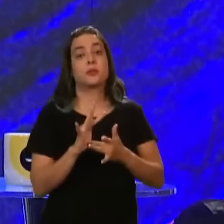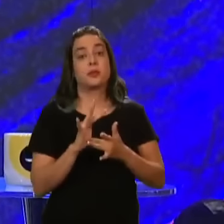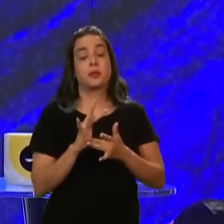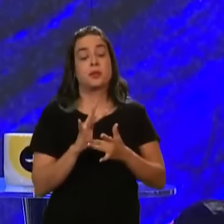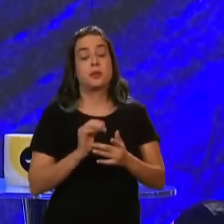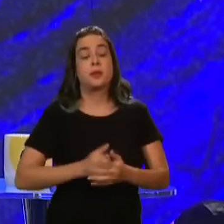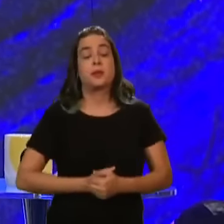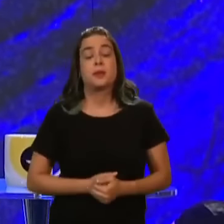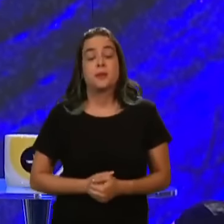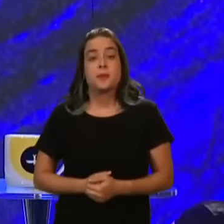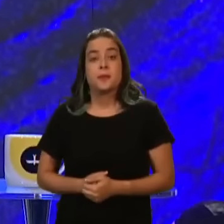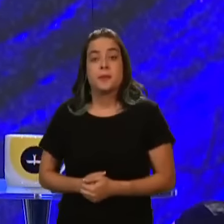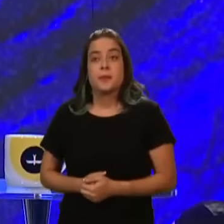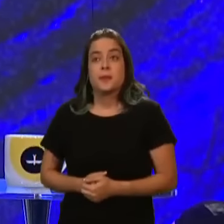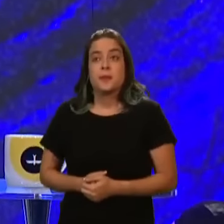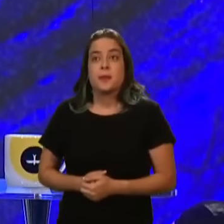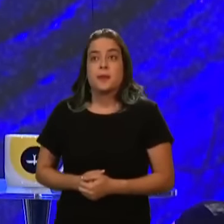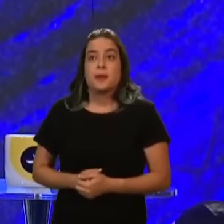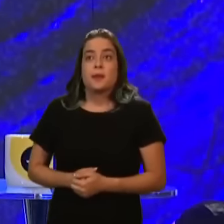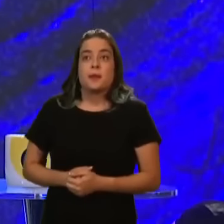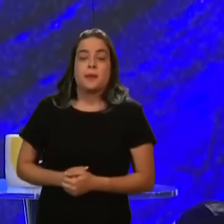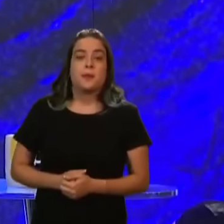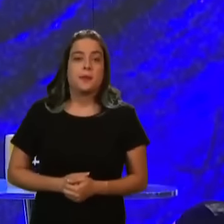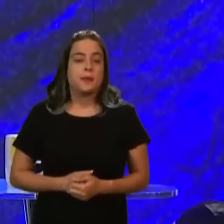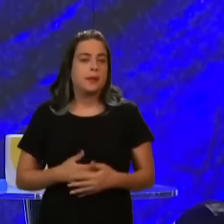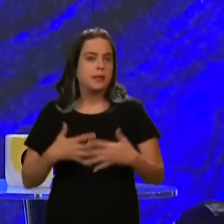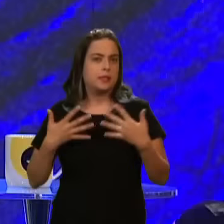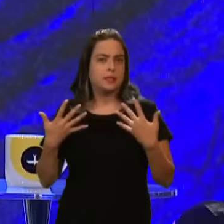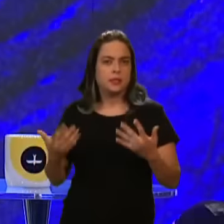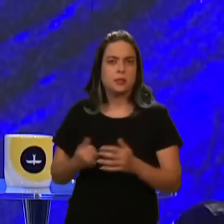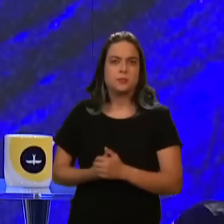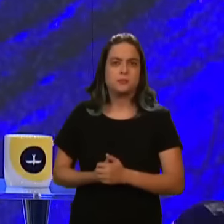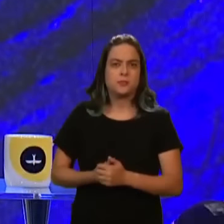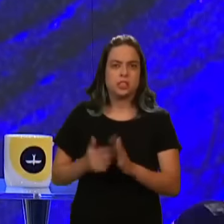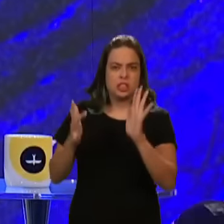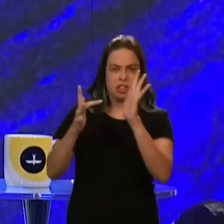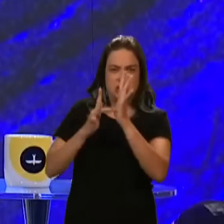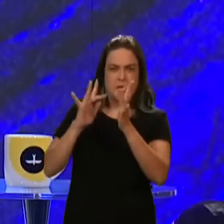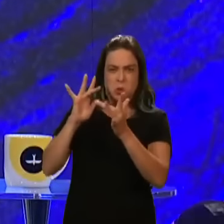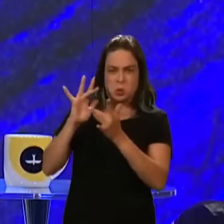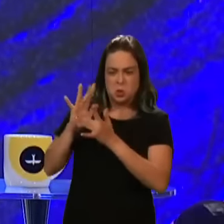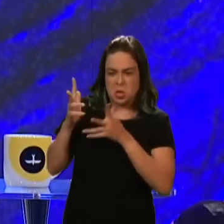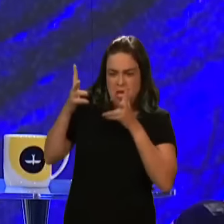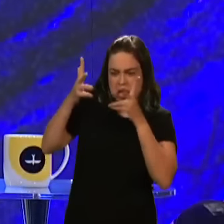Posso falar uma coisa sobre maneira? Quase nunca Jesus joga do nosso jeito.